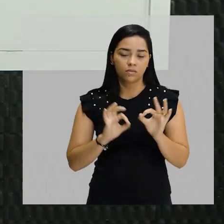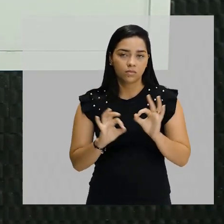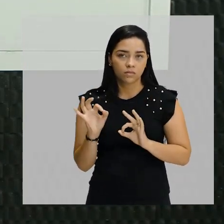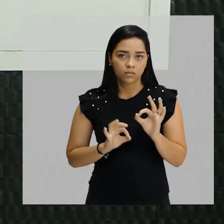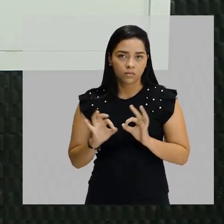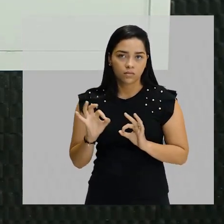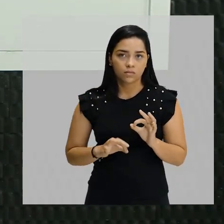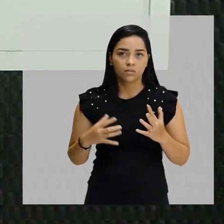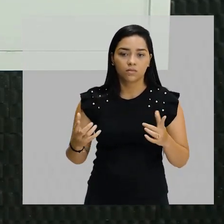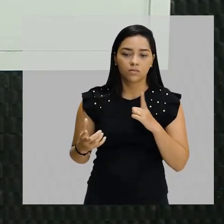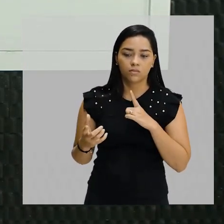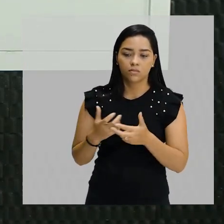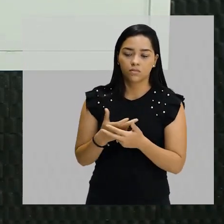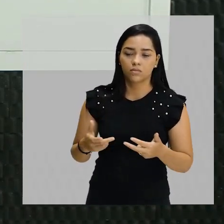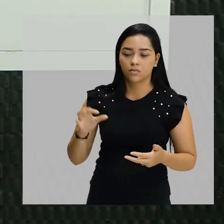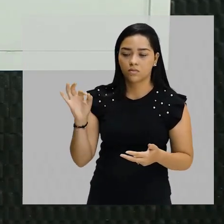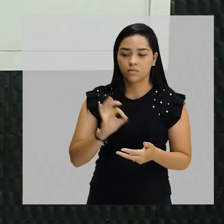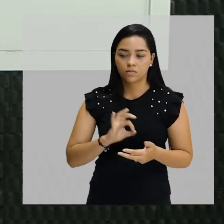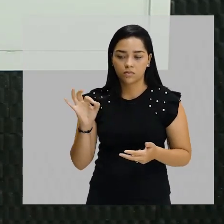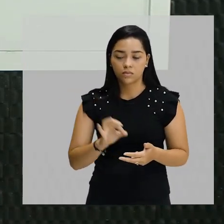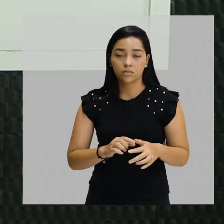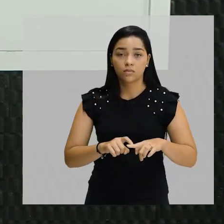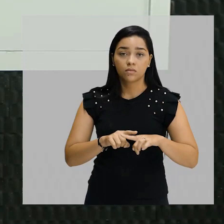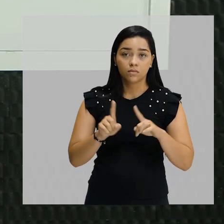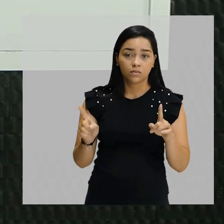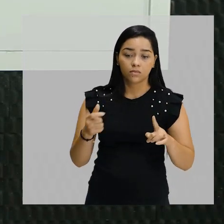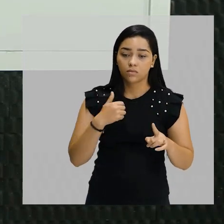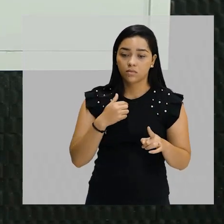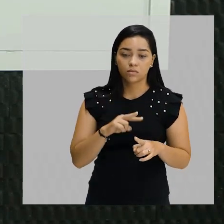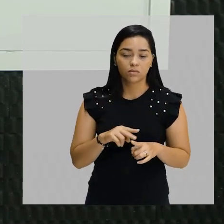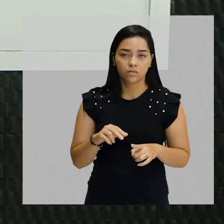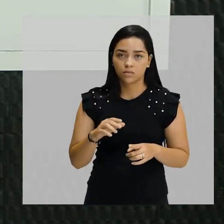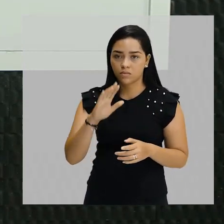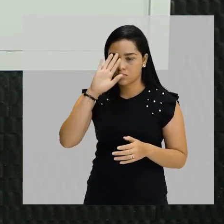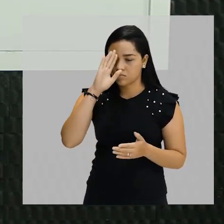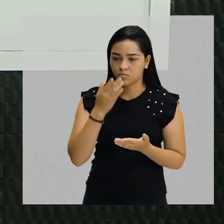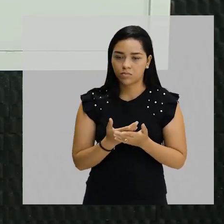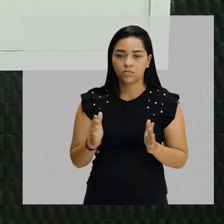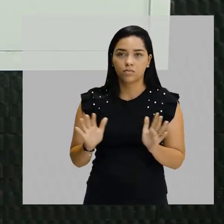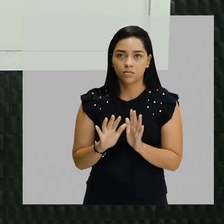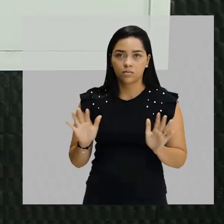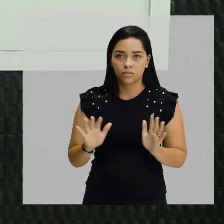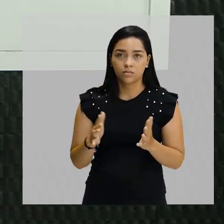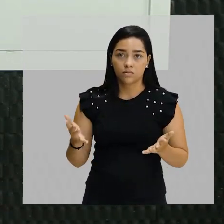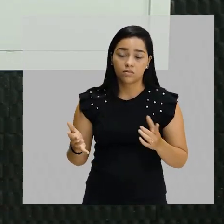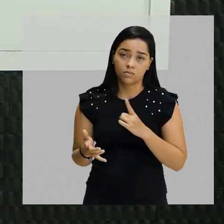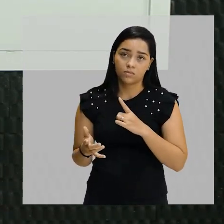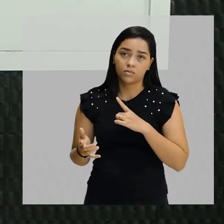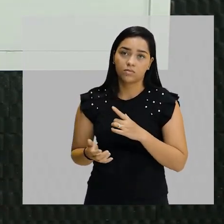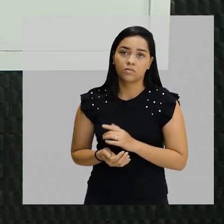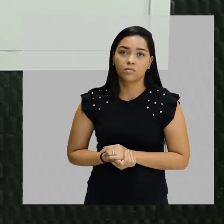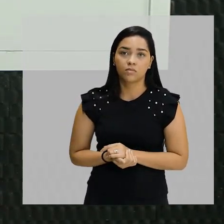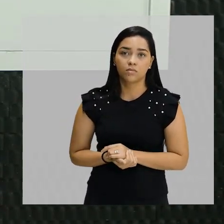obviamente que nós temos os dados dos Sentidos mas eu não vou confiar neles eu vou deprá-los na consciência tá